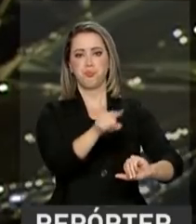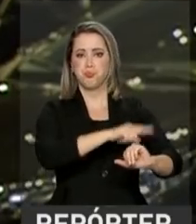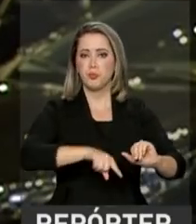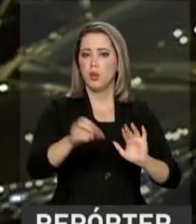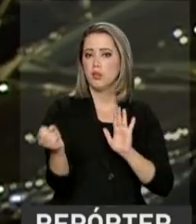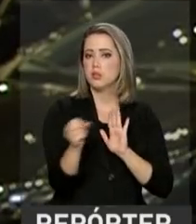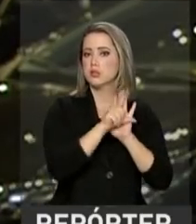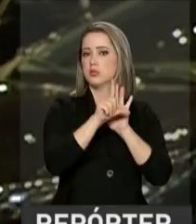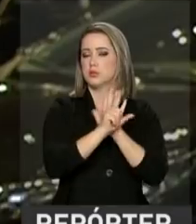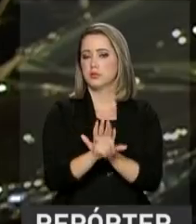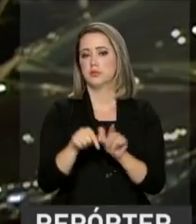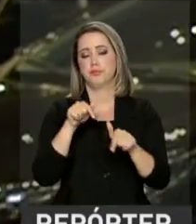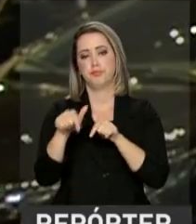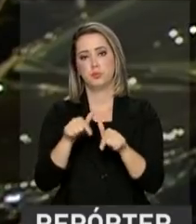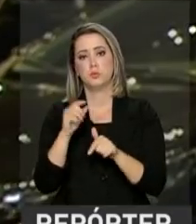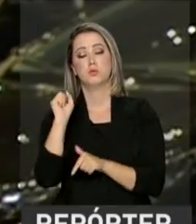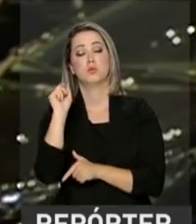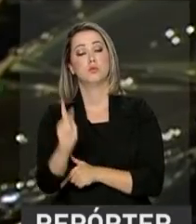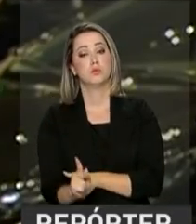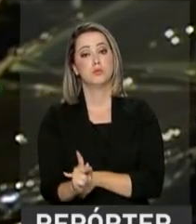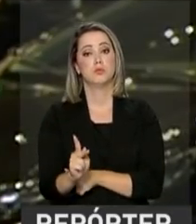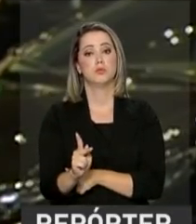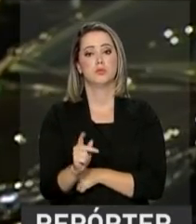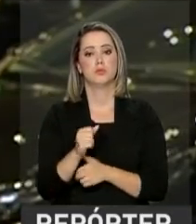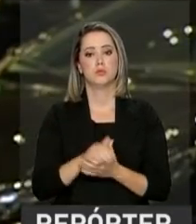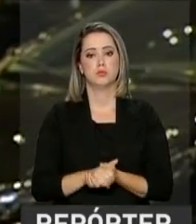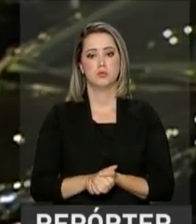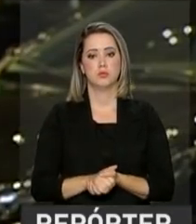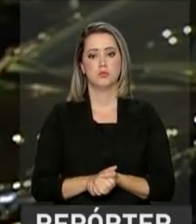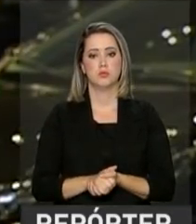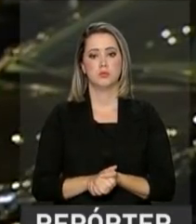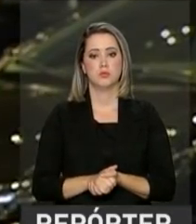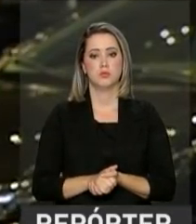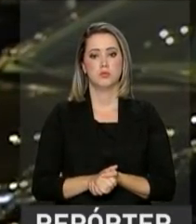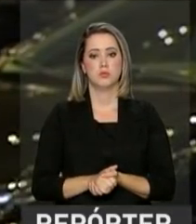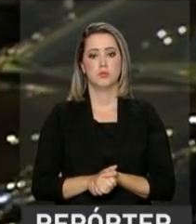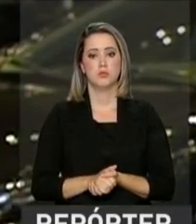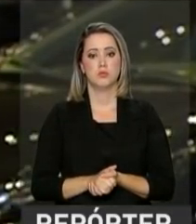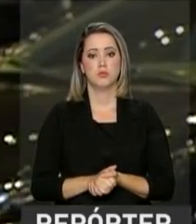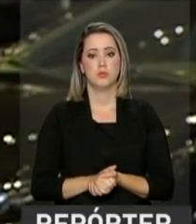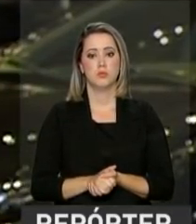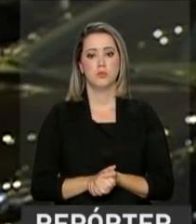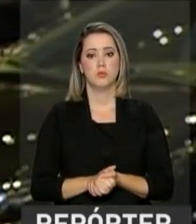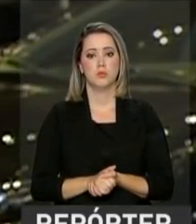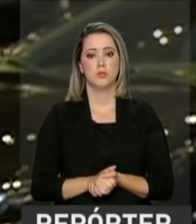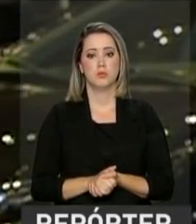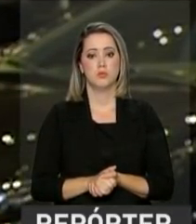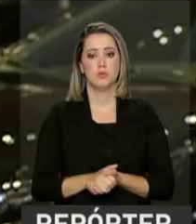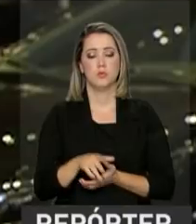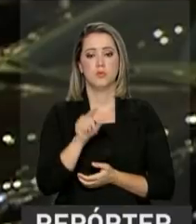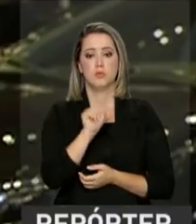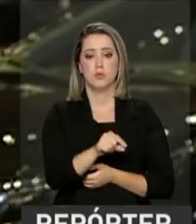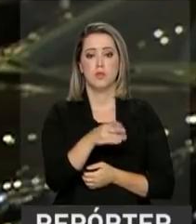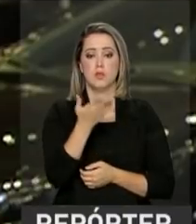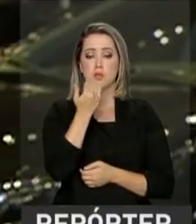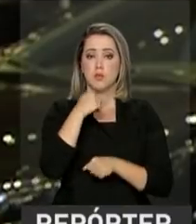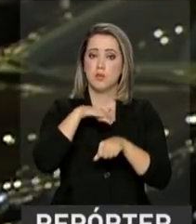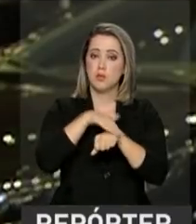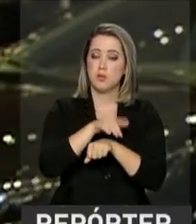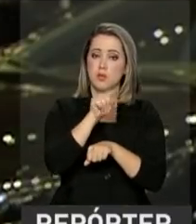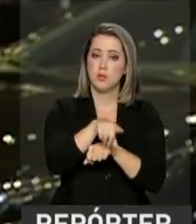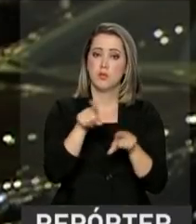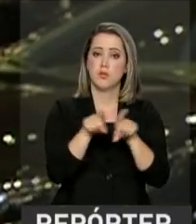das reformas trabalhista e também da Previdência Social. Esse jantar